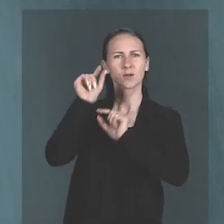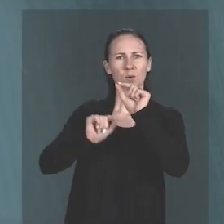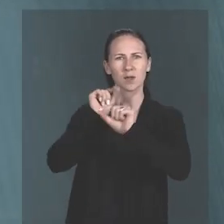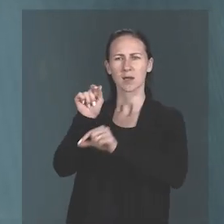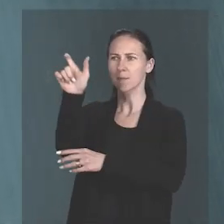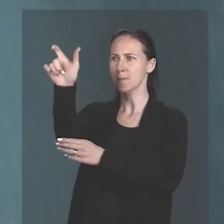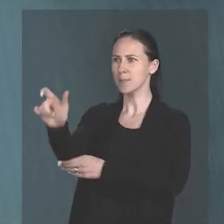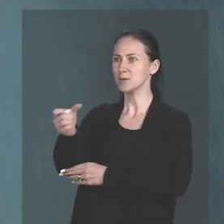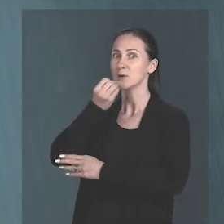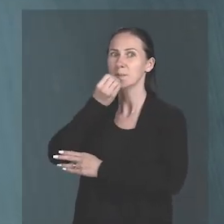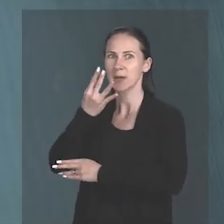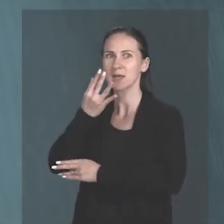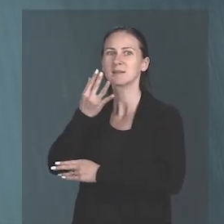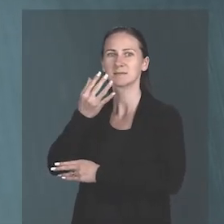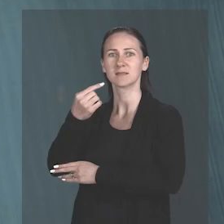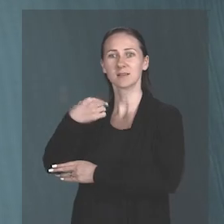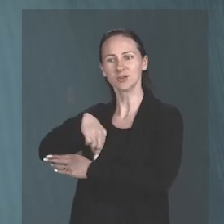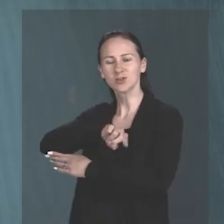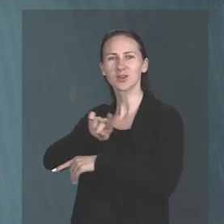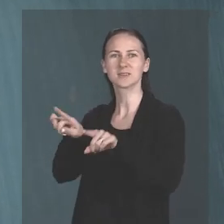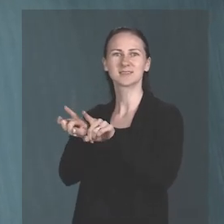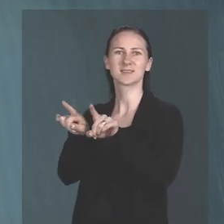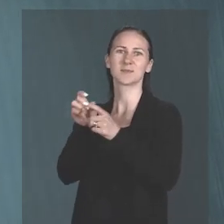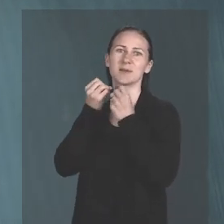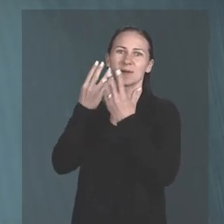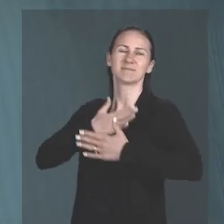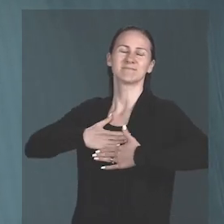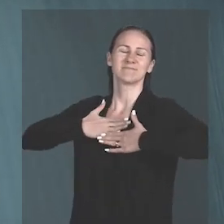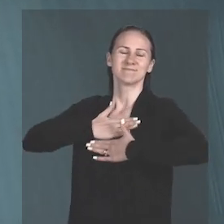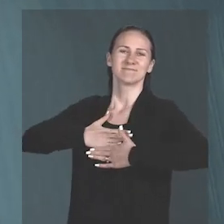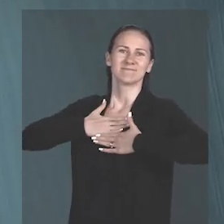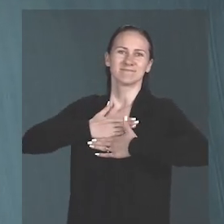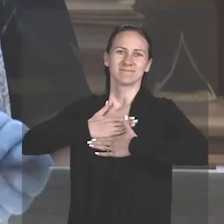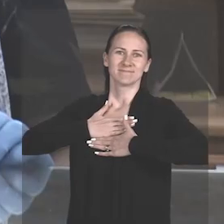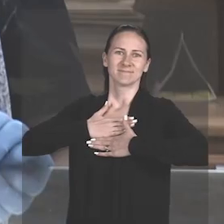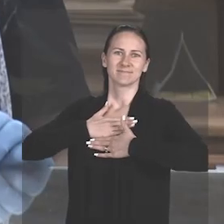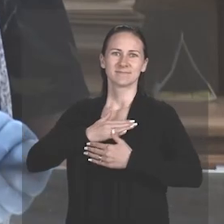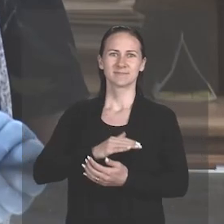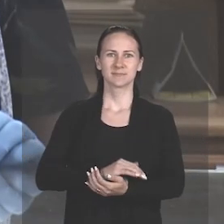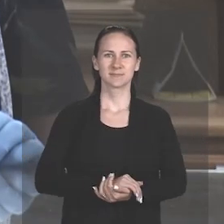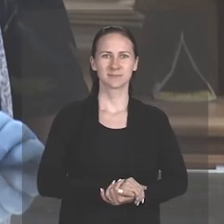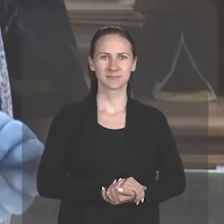e entendemos que o bem do outro nos faz bem.